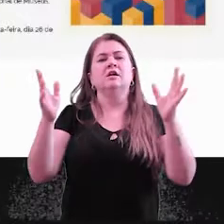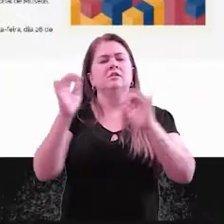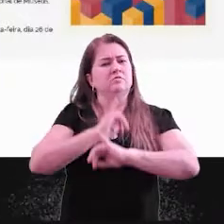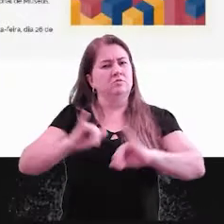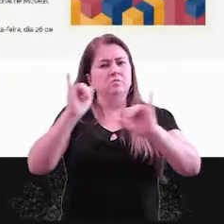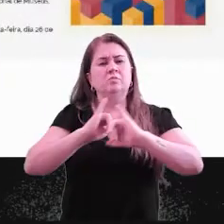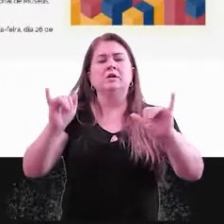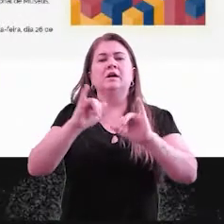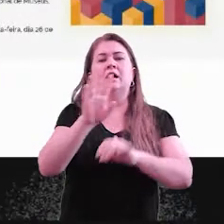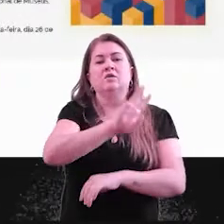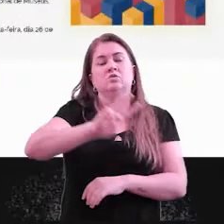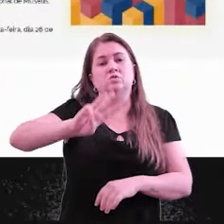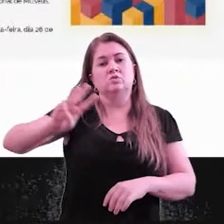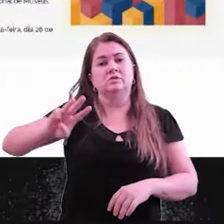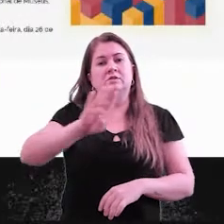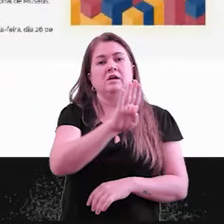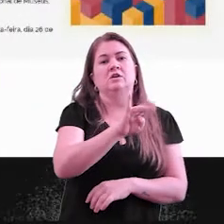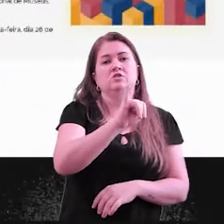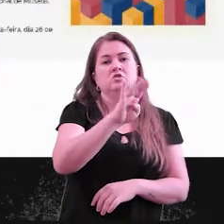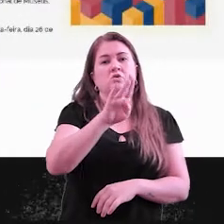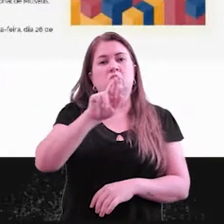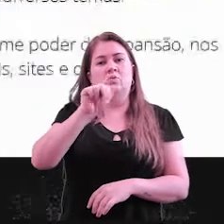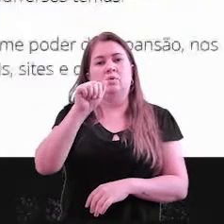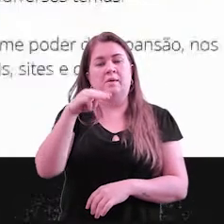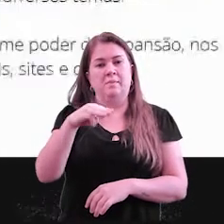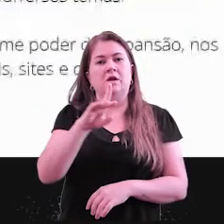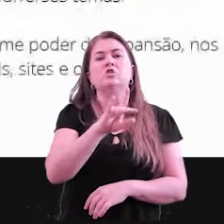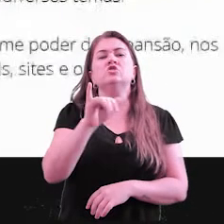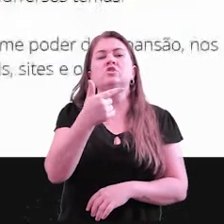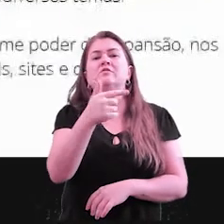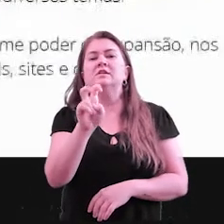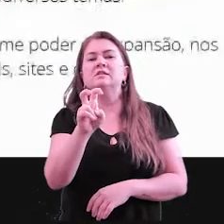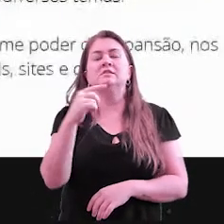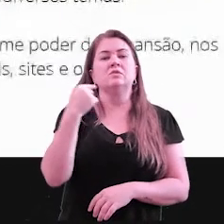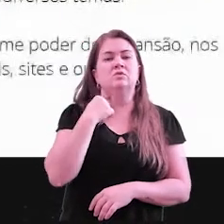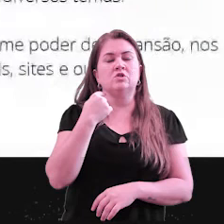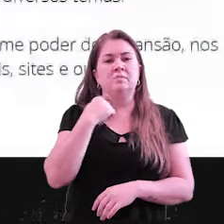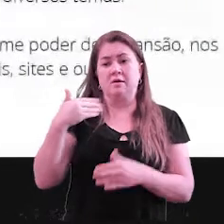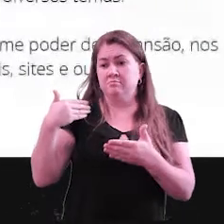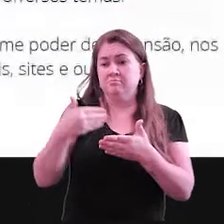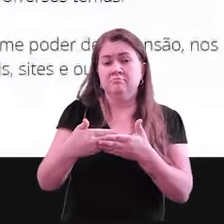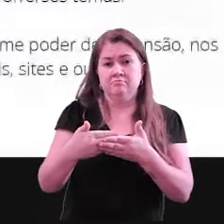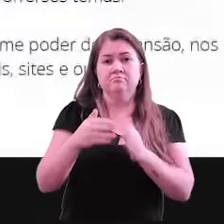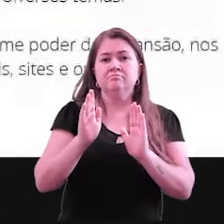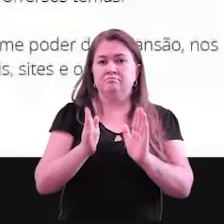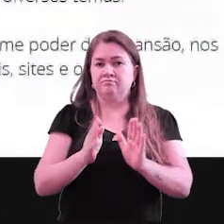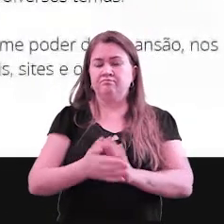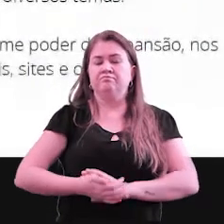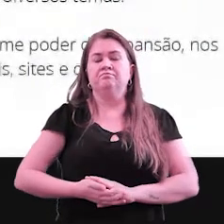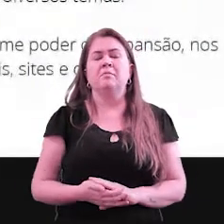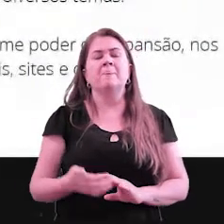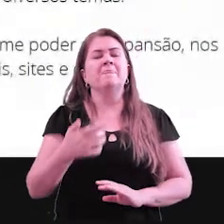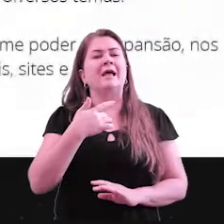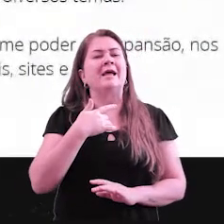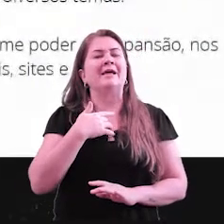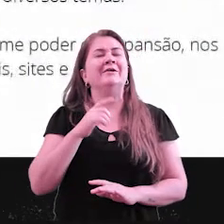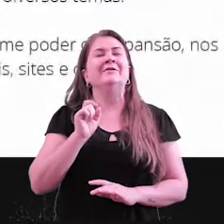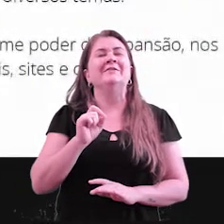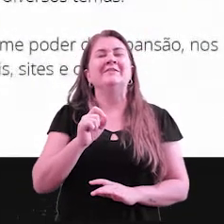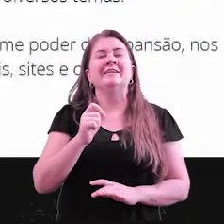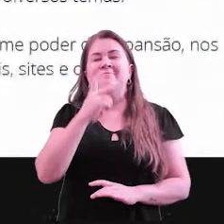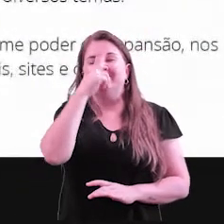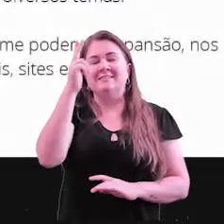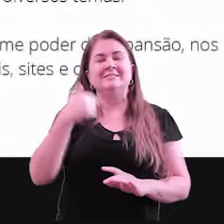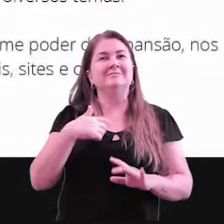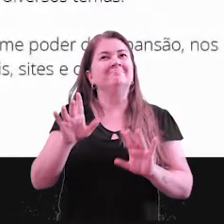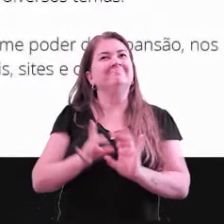de maio, então está bastante recente. Eu tomei a liberdade de fazer alguns recortes desse documento também,